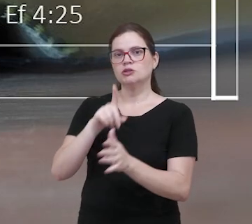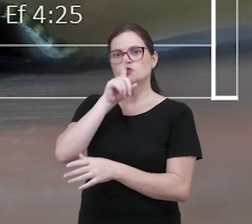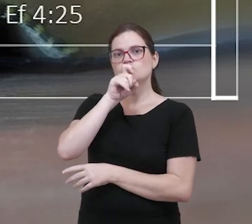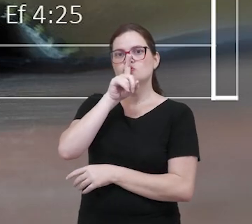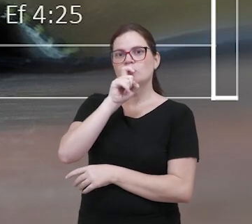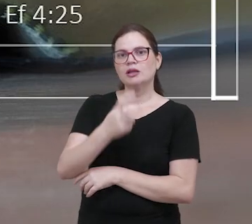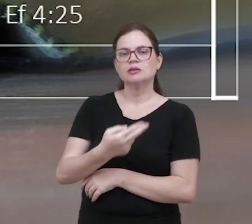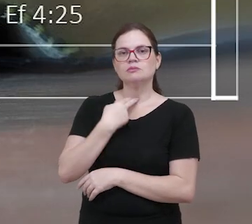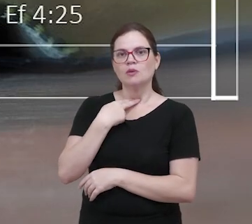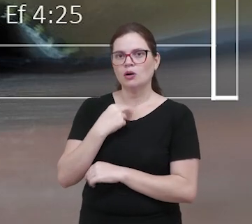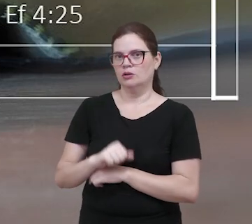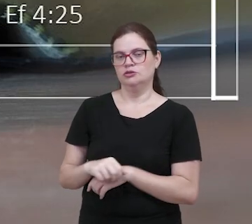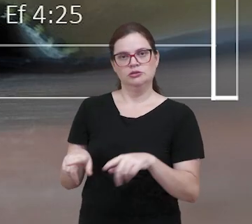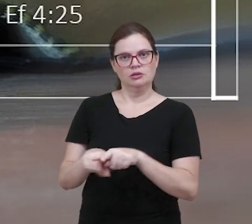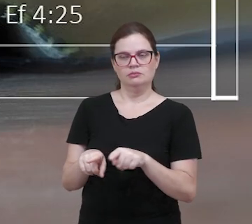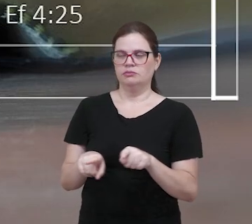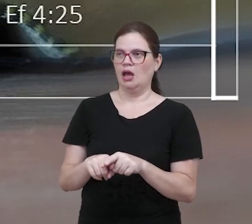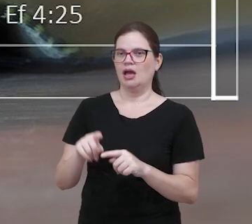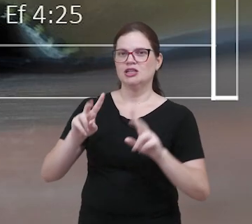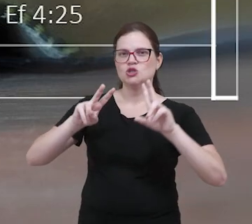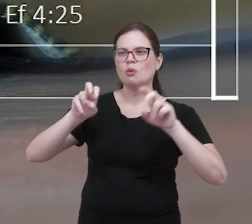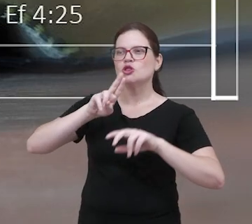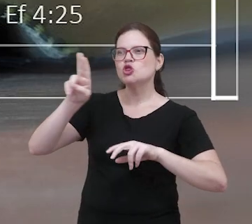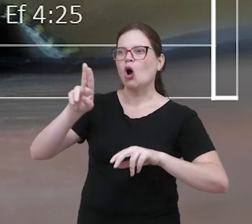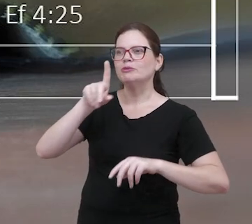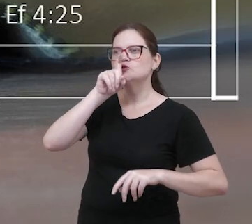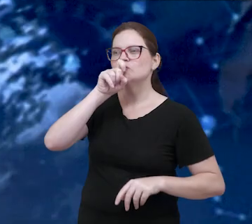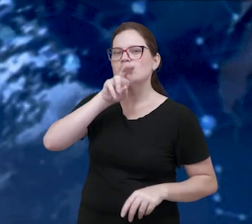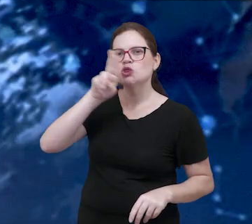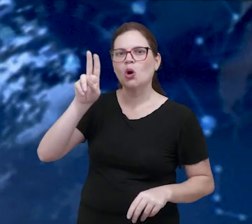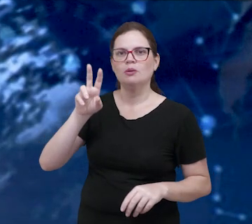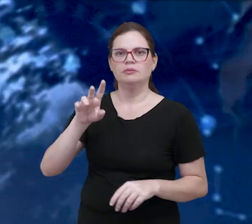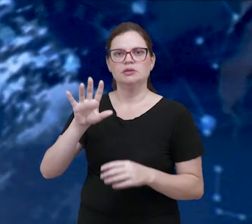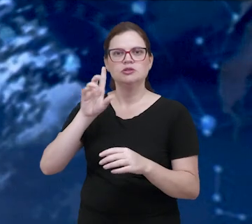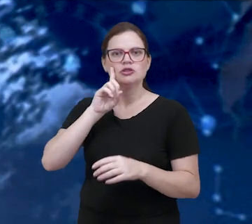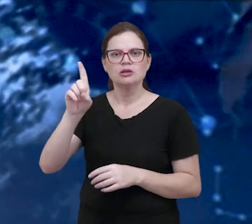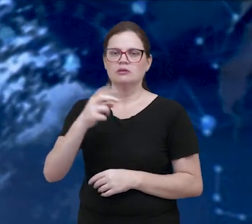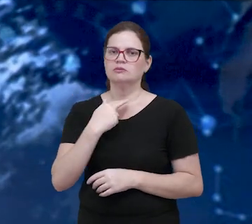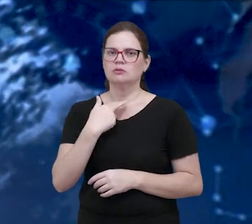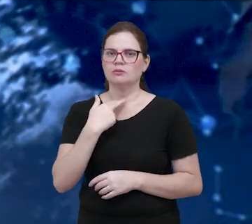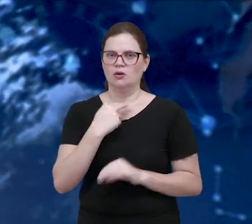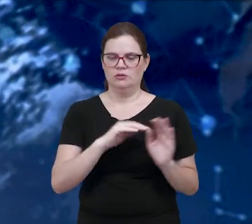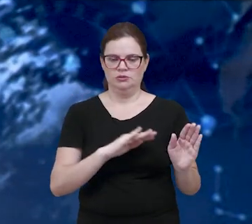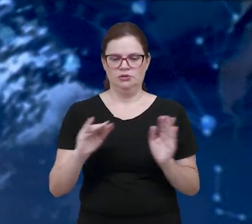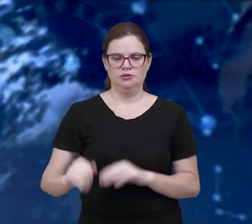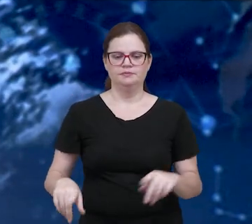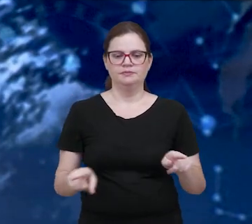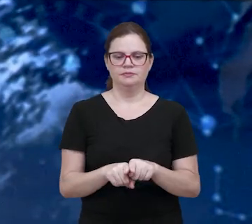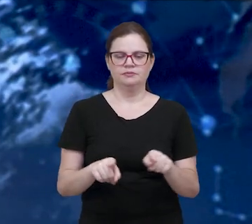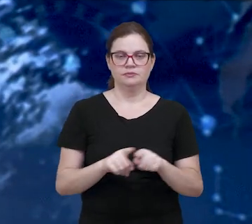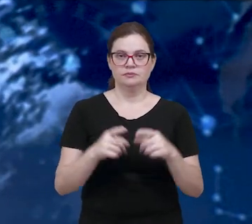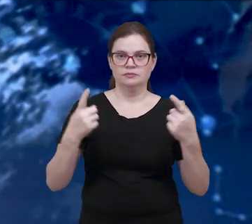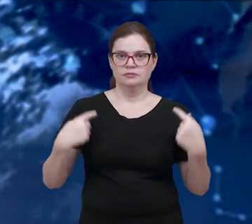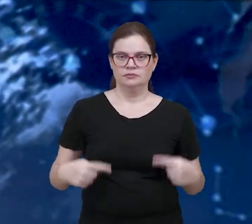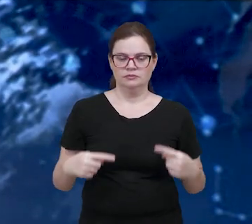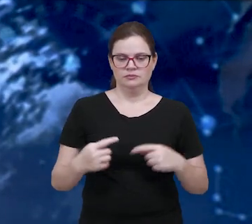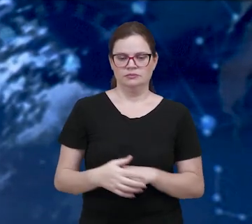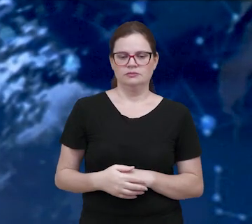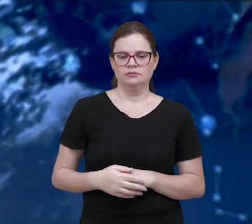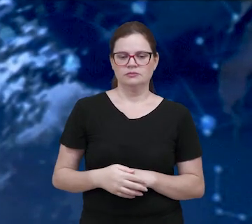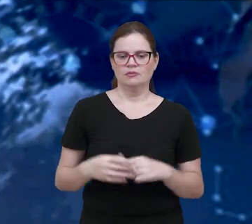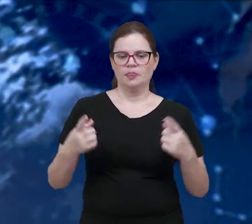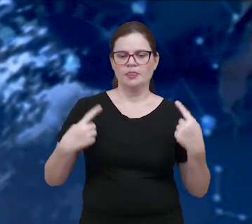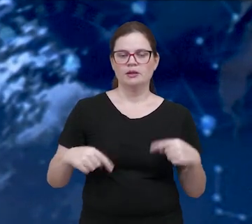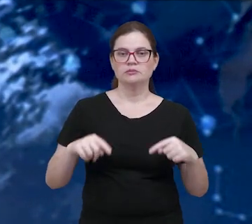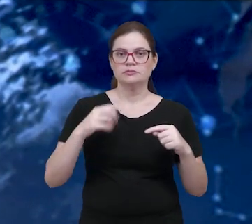questão de não tomar o nome de Deus em vão, né? Ficar jurando por qualquer coisa. Veja só, pulando aqui o quarto, eu vou um pouquinho,